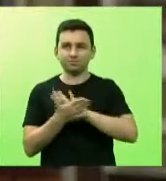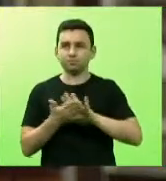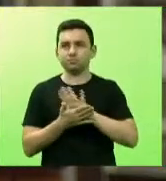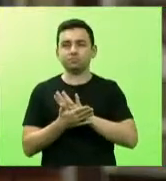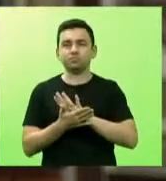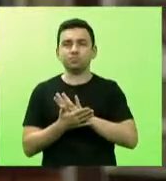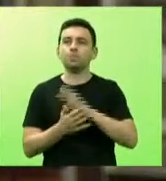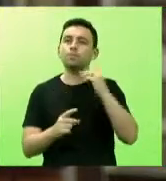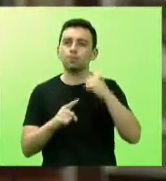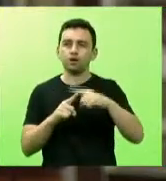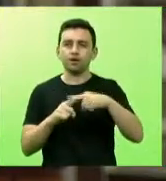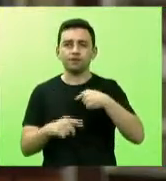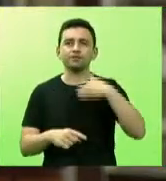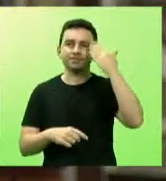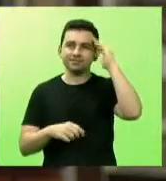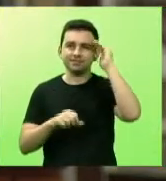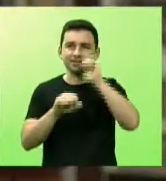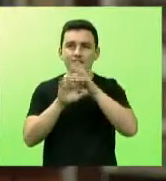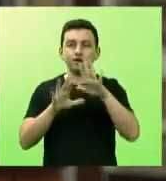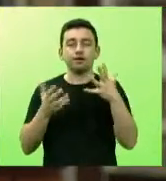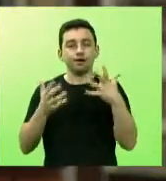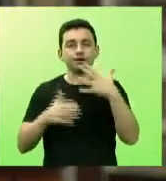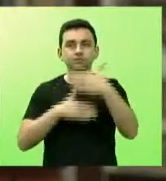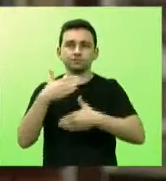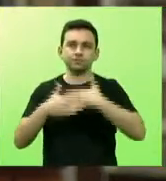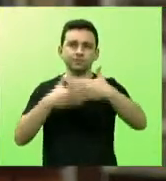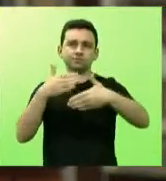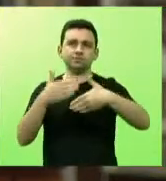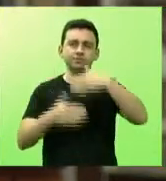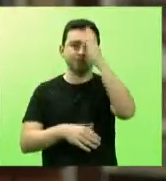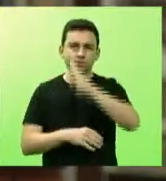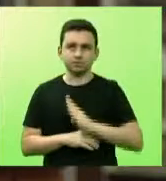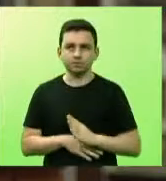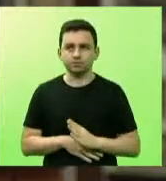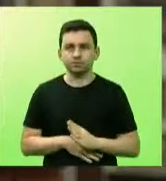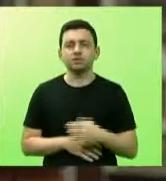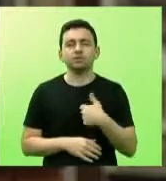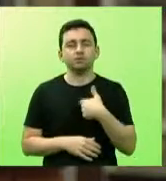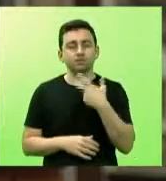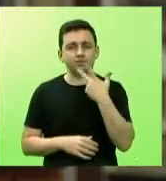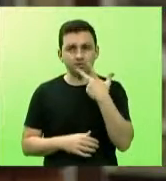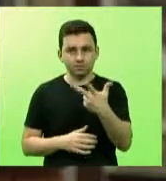entendia mesmo que naquela época nós estávamos construindo um país. E digo mais,